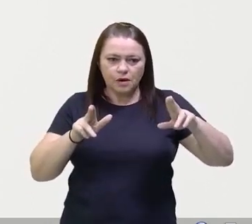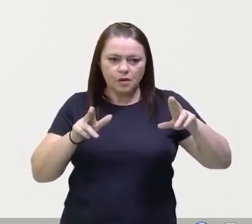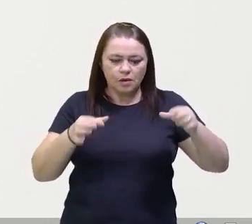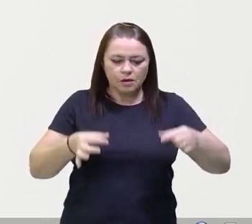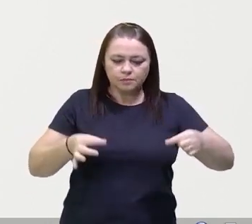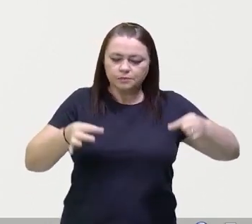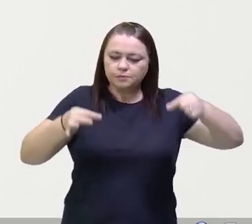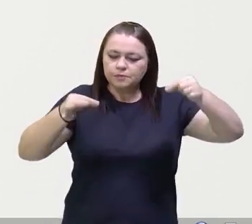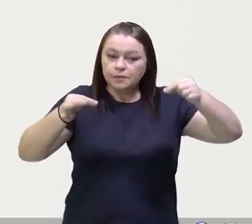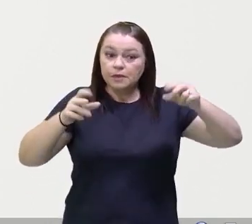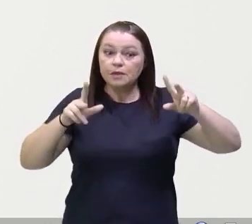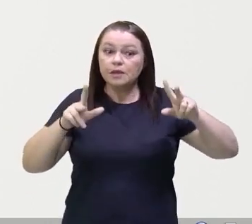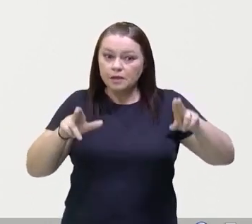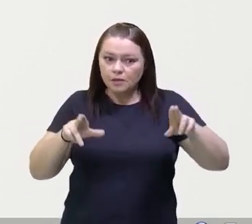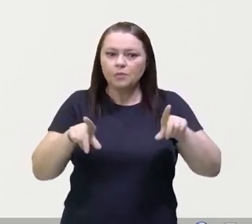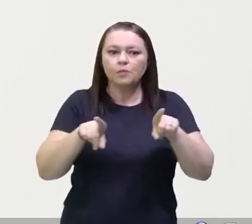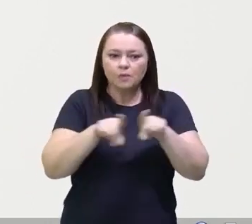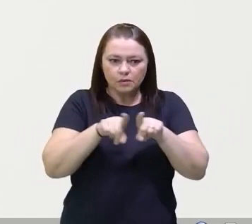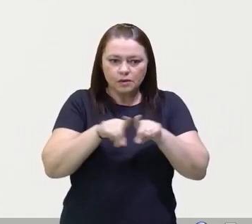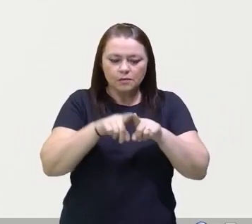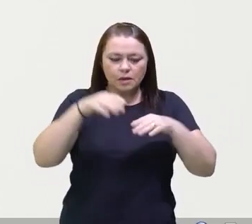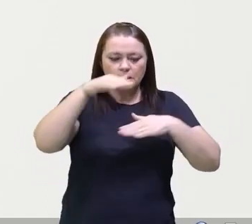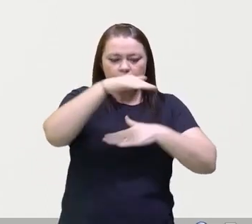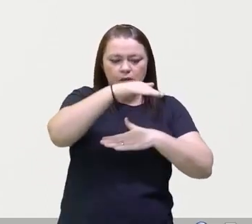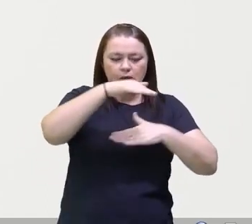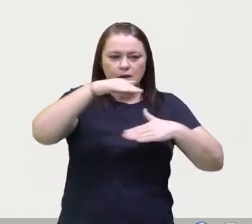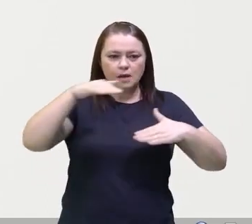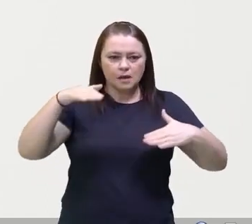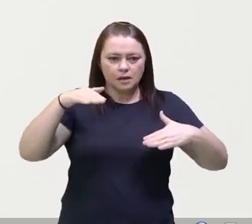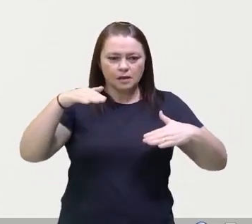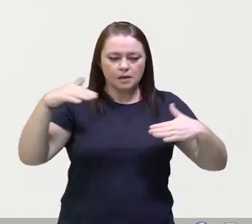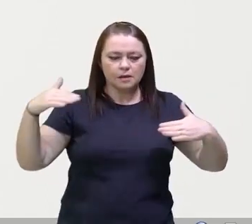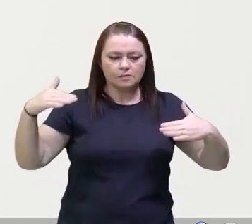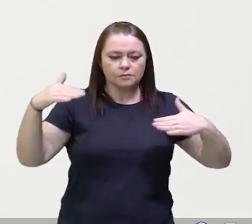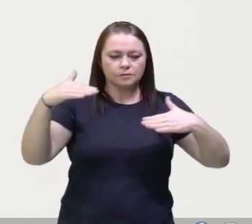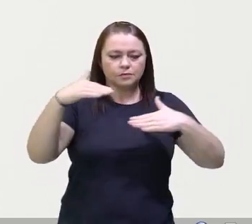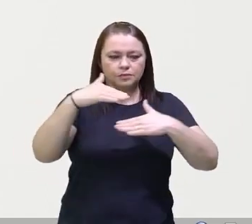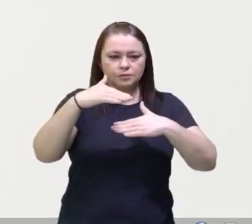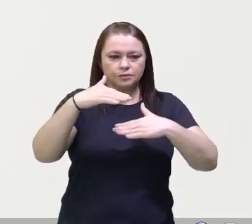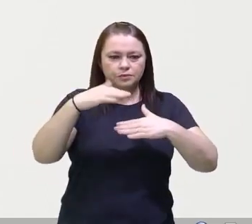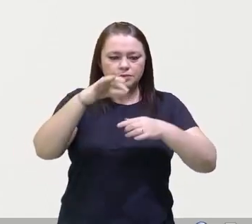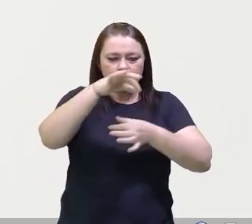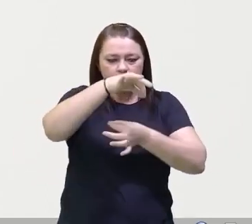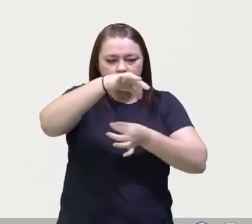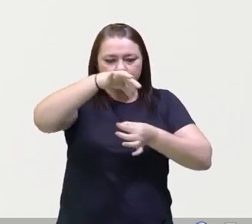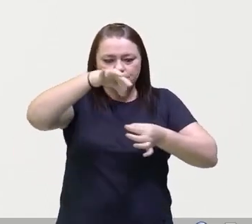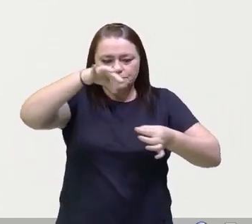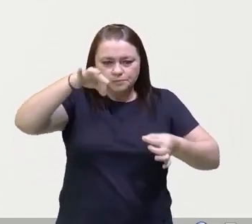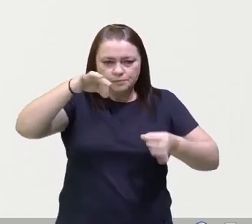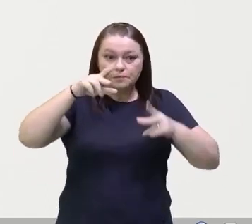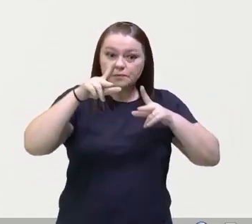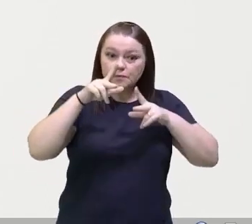ó. Oposto, oposto, medidas iguais. Esse é o nosso